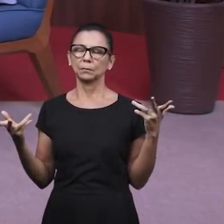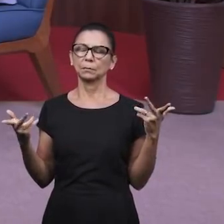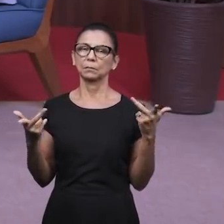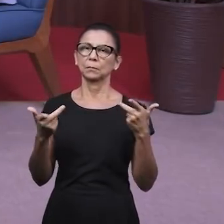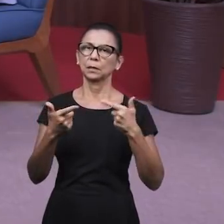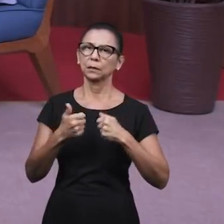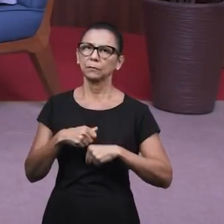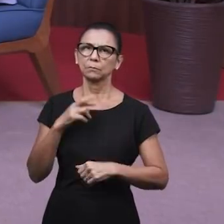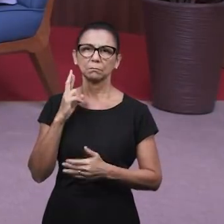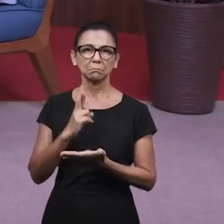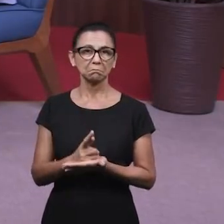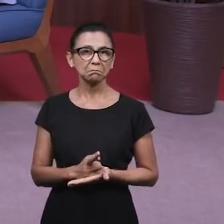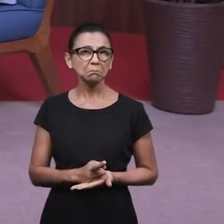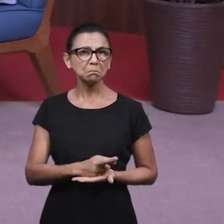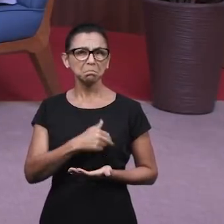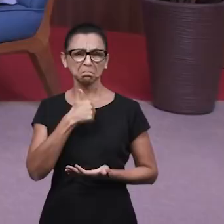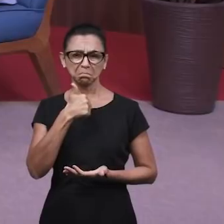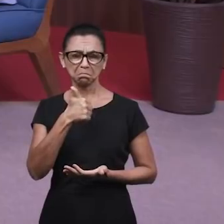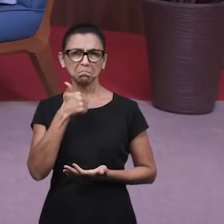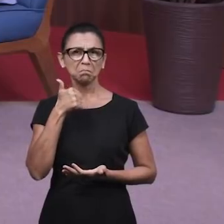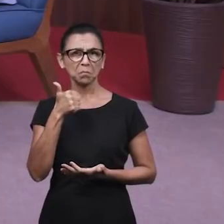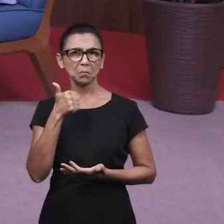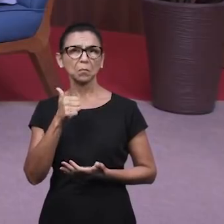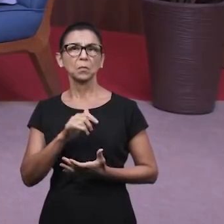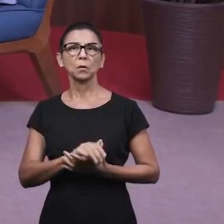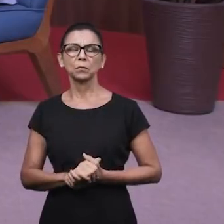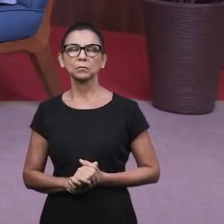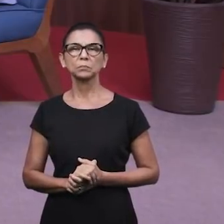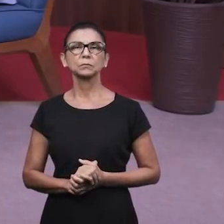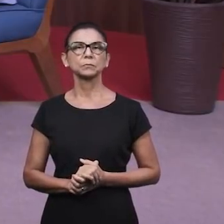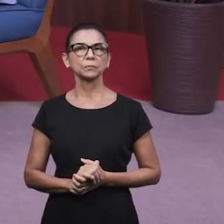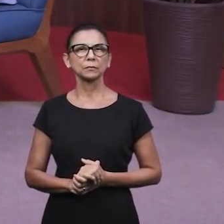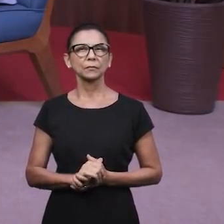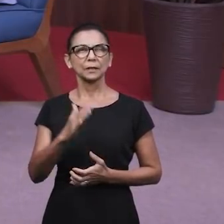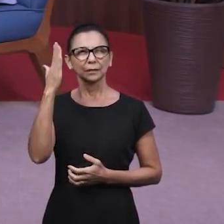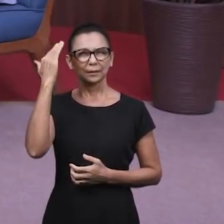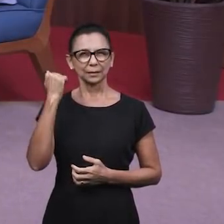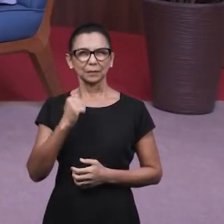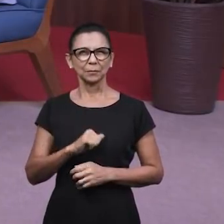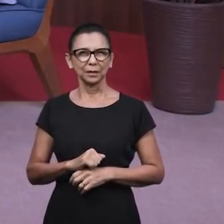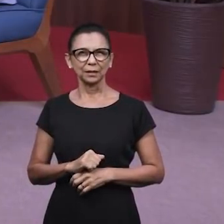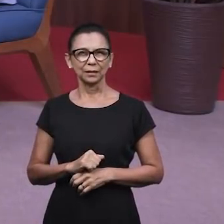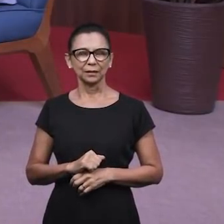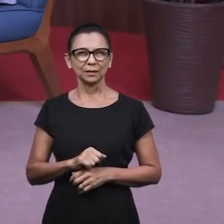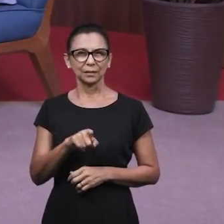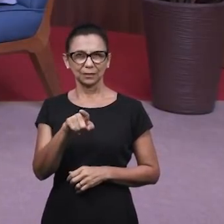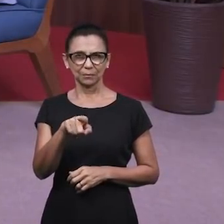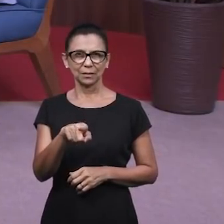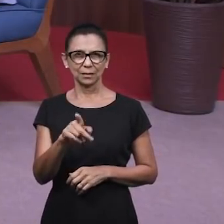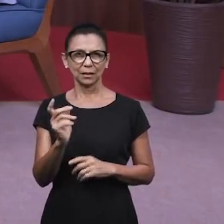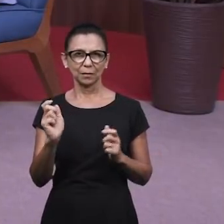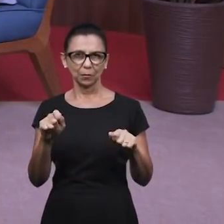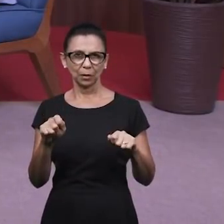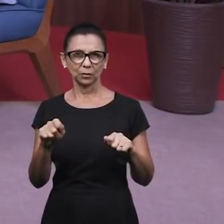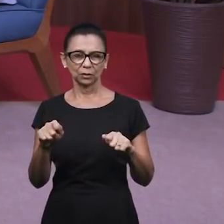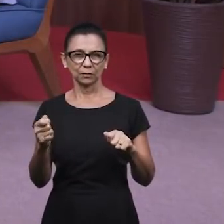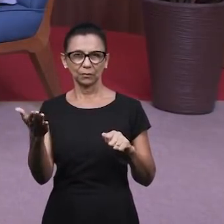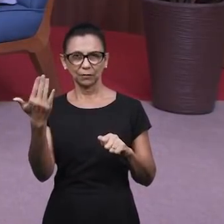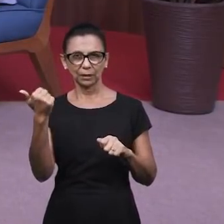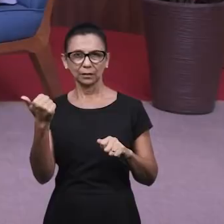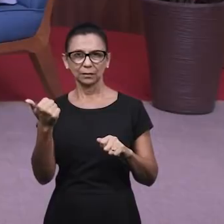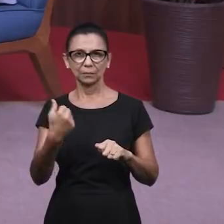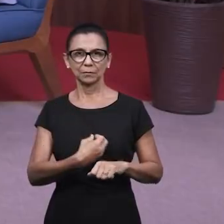tem tido resultados cada vez mais notáveis. E você sabia que você também pode participar e se beneficiar